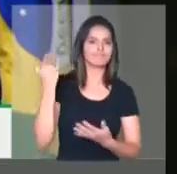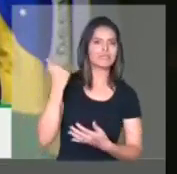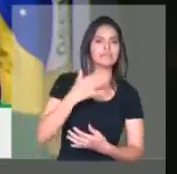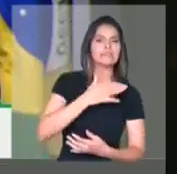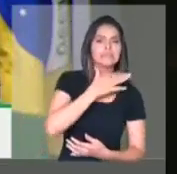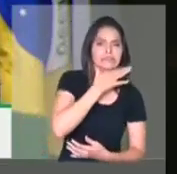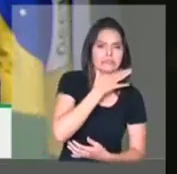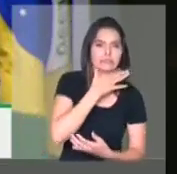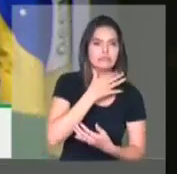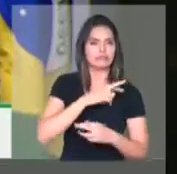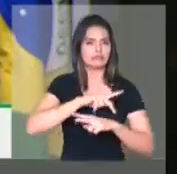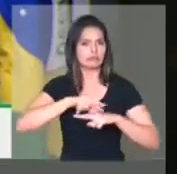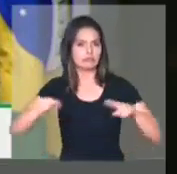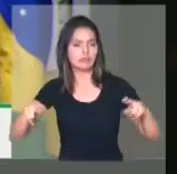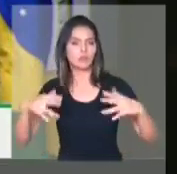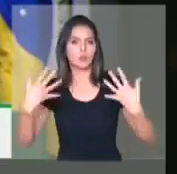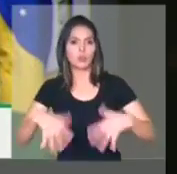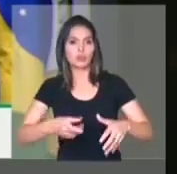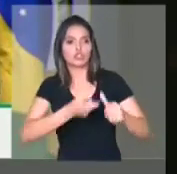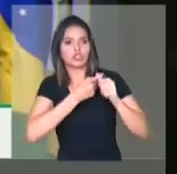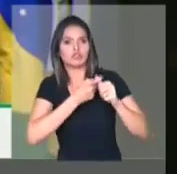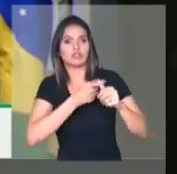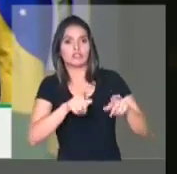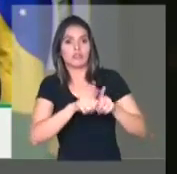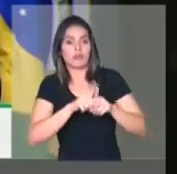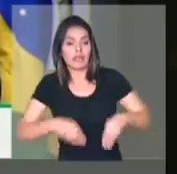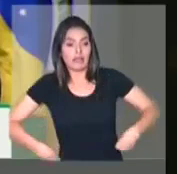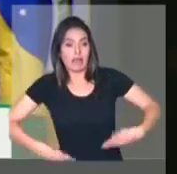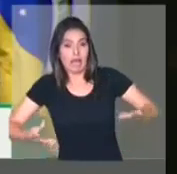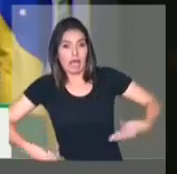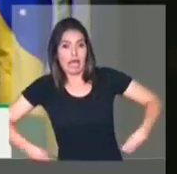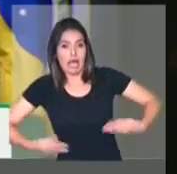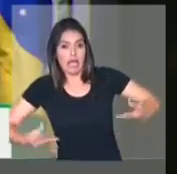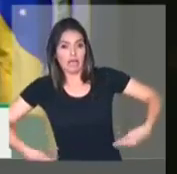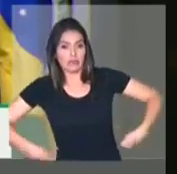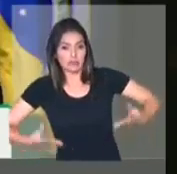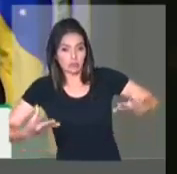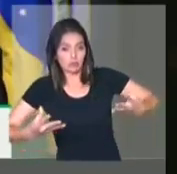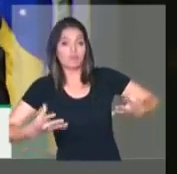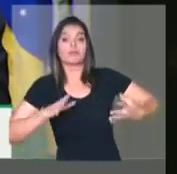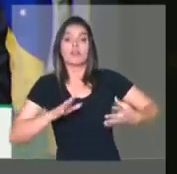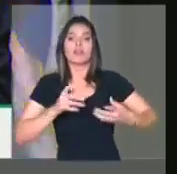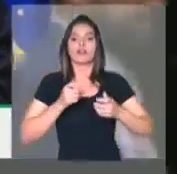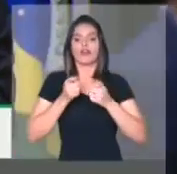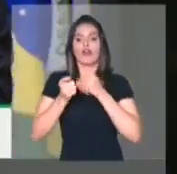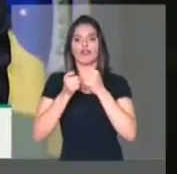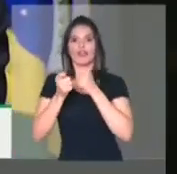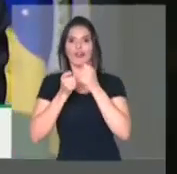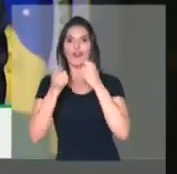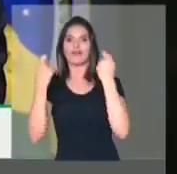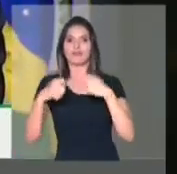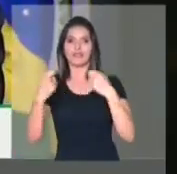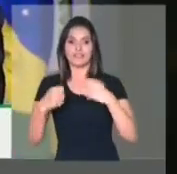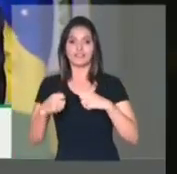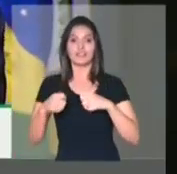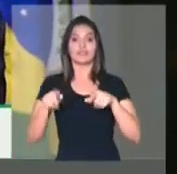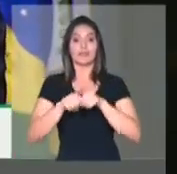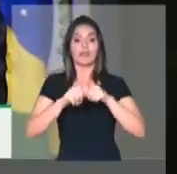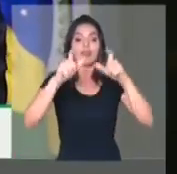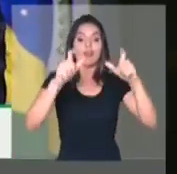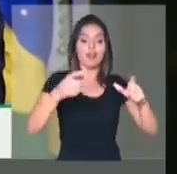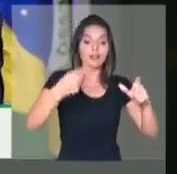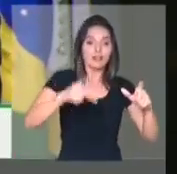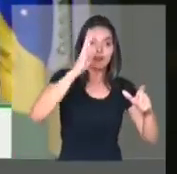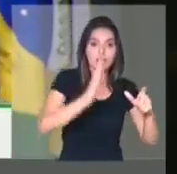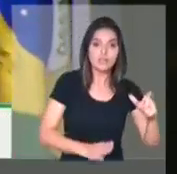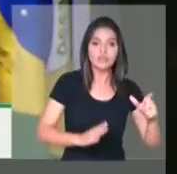Para, além de controlar o gasto público, o Brasil precisa ser um ambiente mais seguro